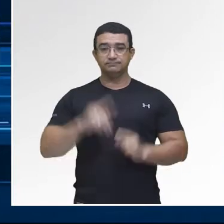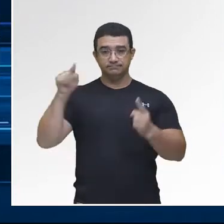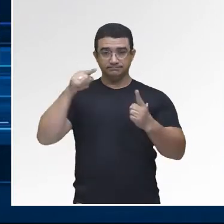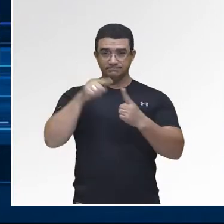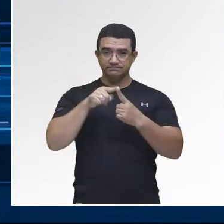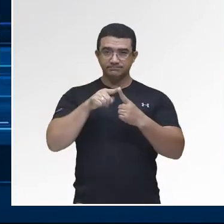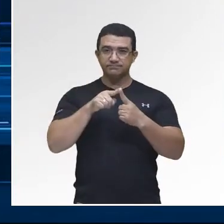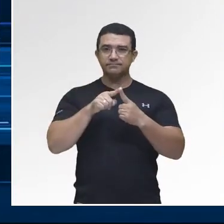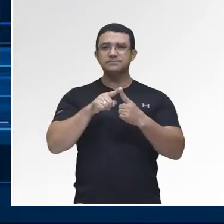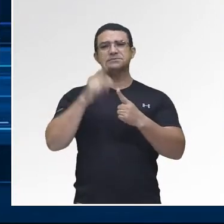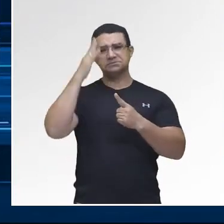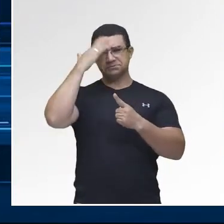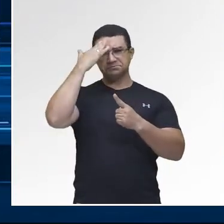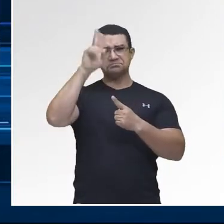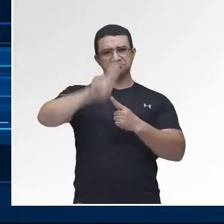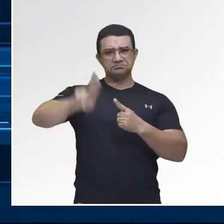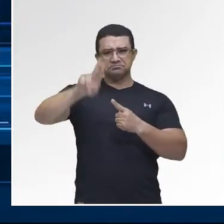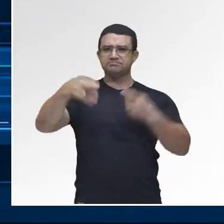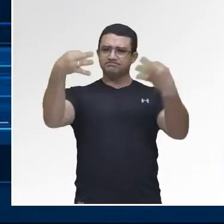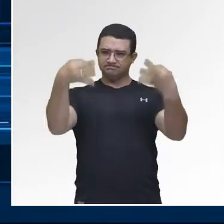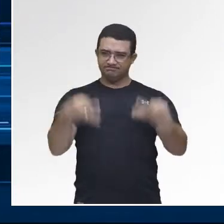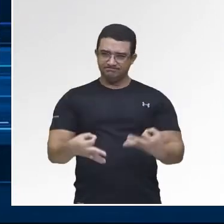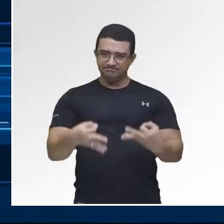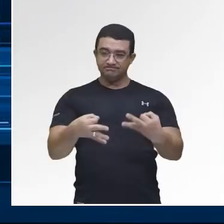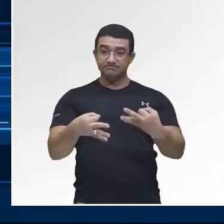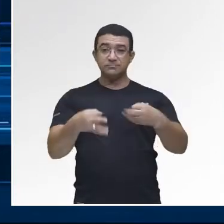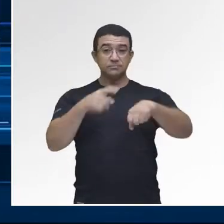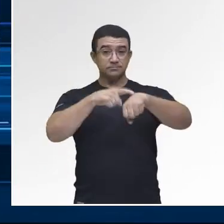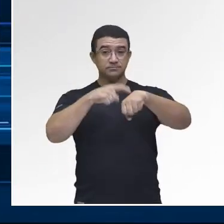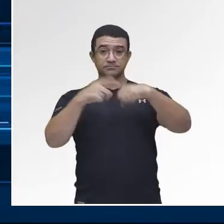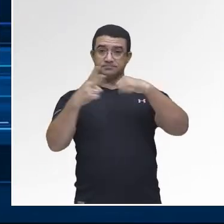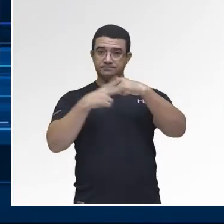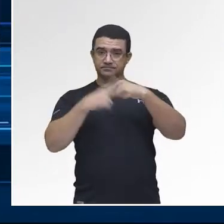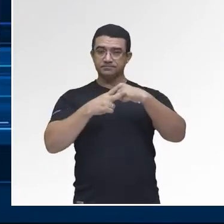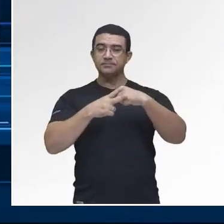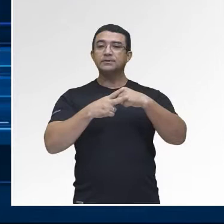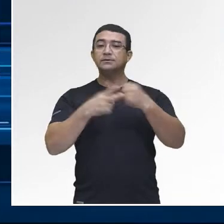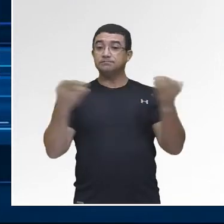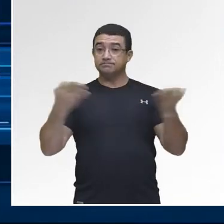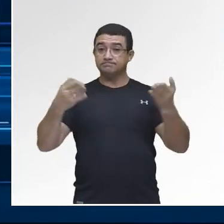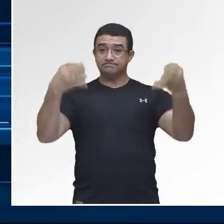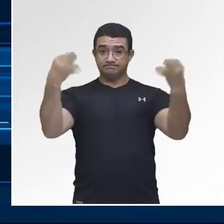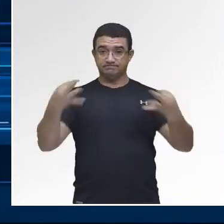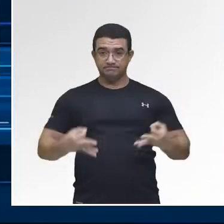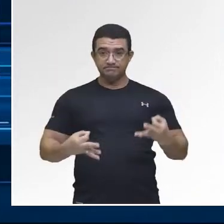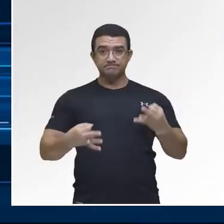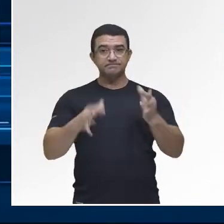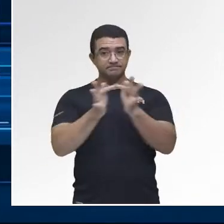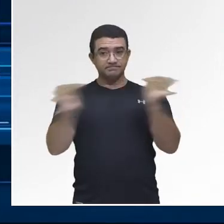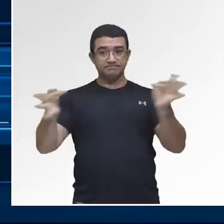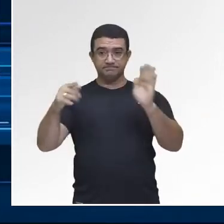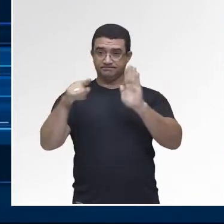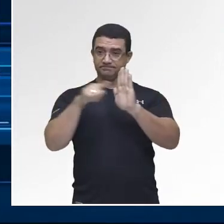Habilidade: reconhecer e usar corretamente o Present Perfect na forma negativa.